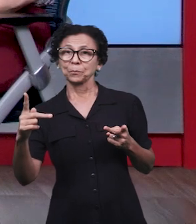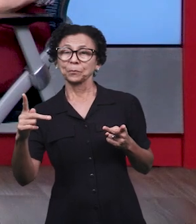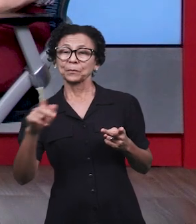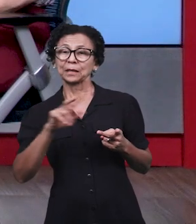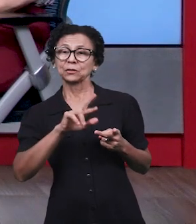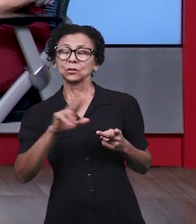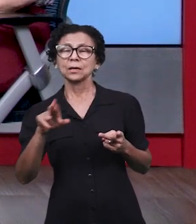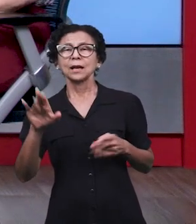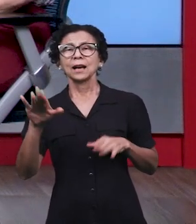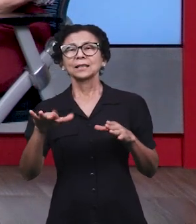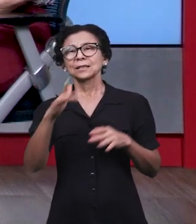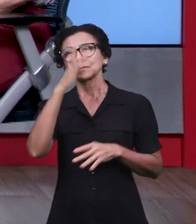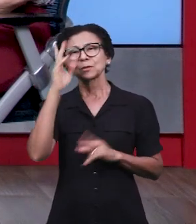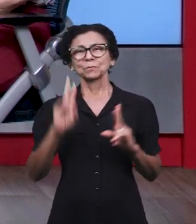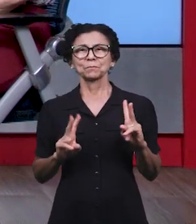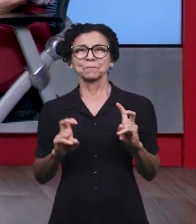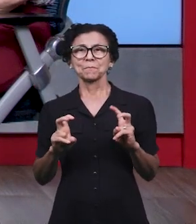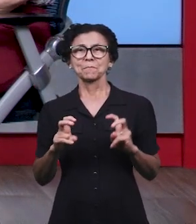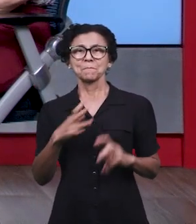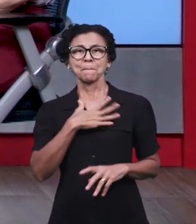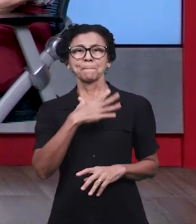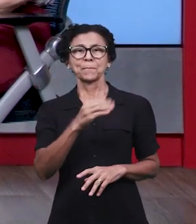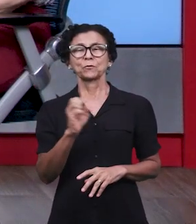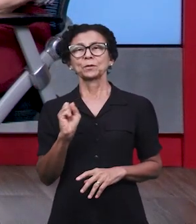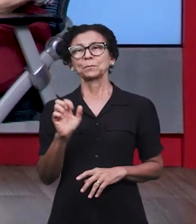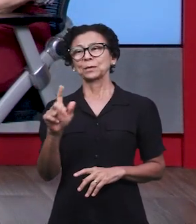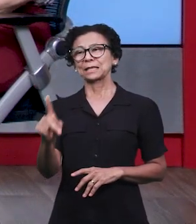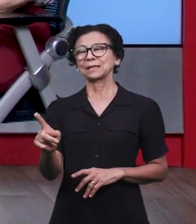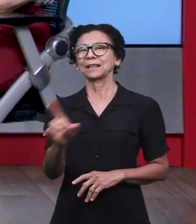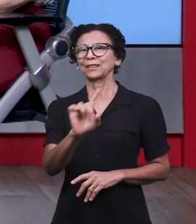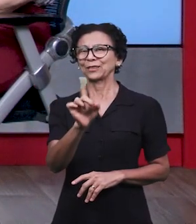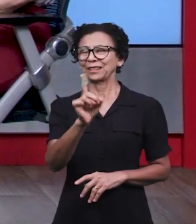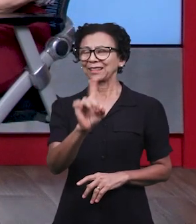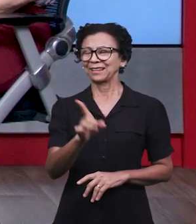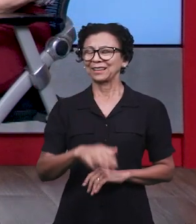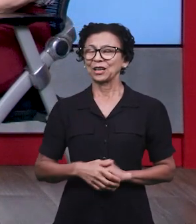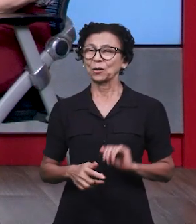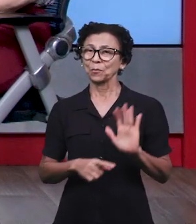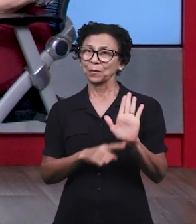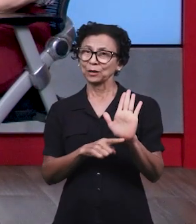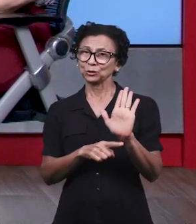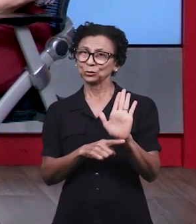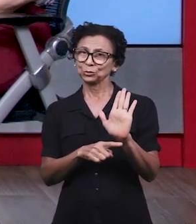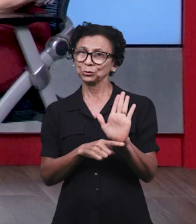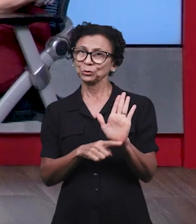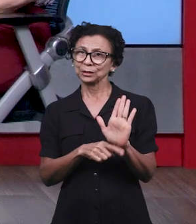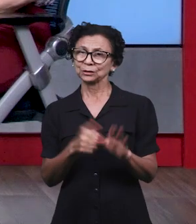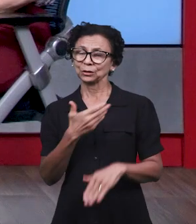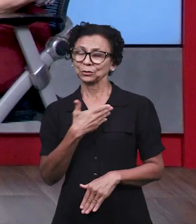filho é aposentado. Não, quem recebe benefício assistencial não é aposentado.